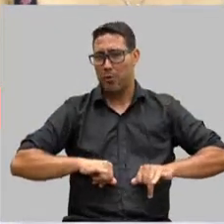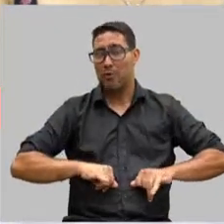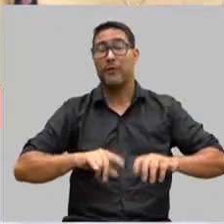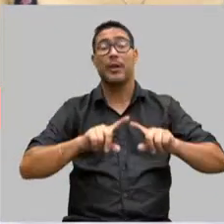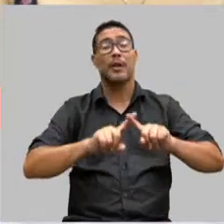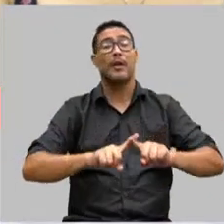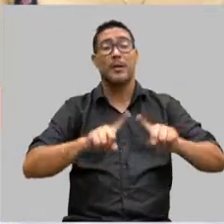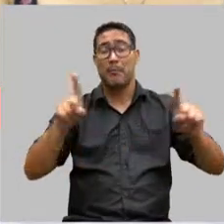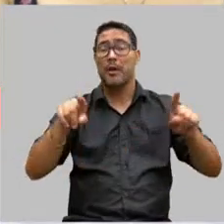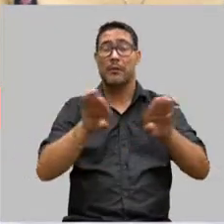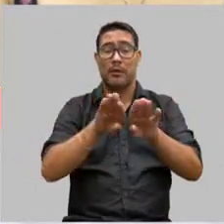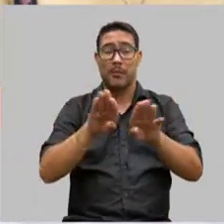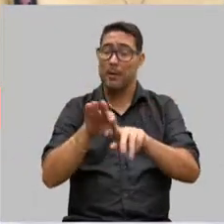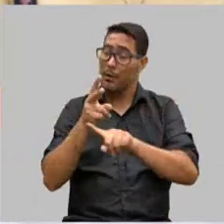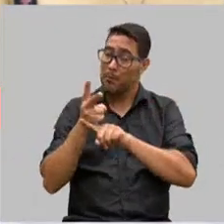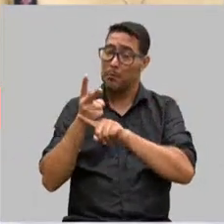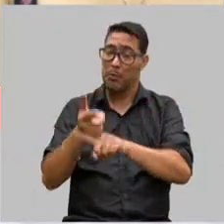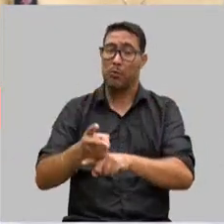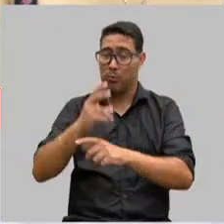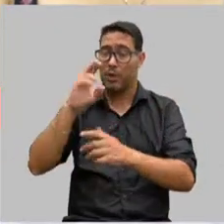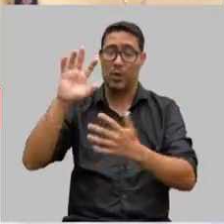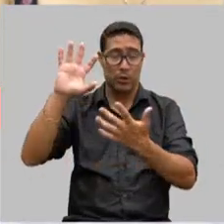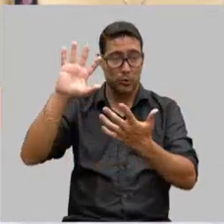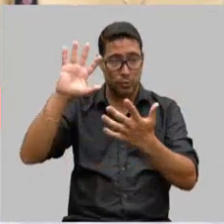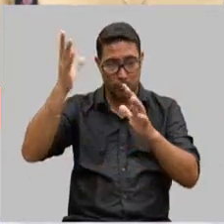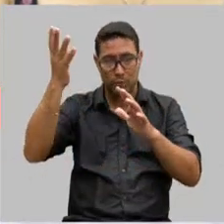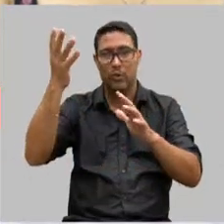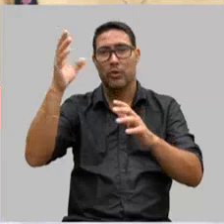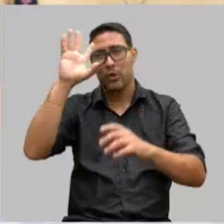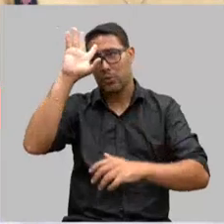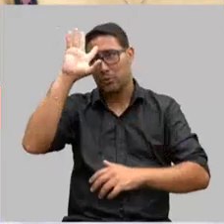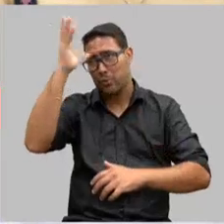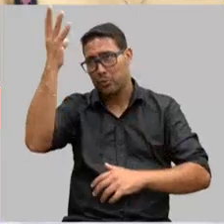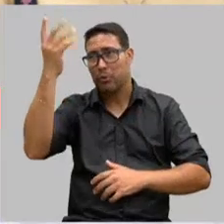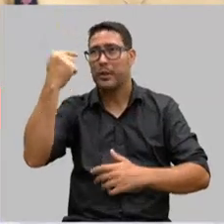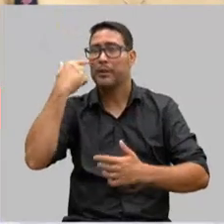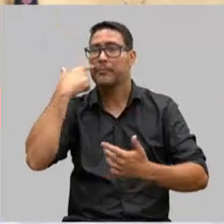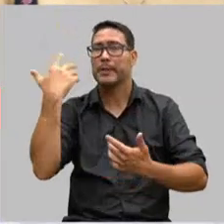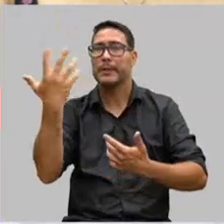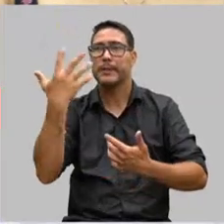por soluções deve passar para não reproduzir nessas regiões